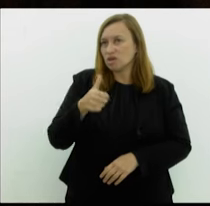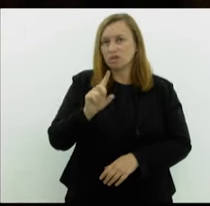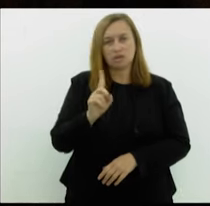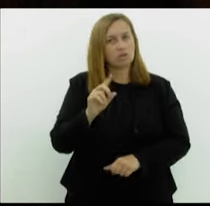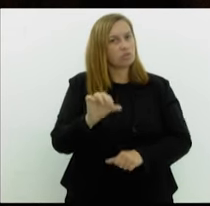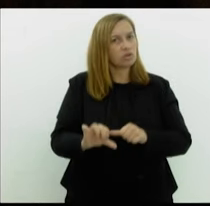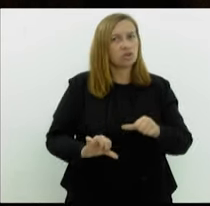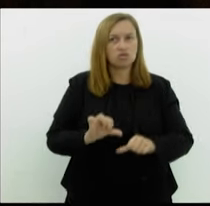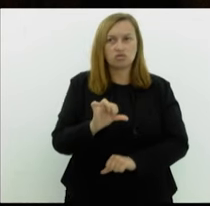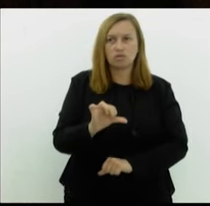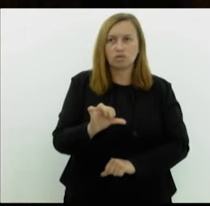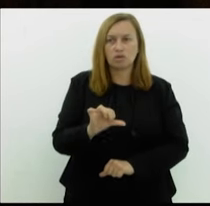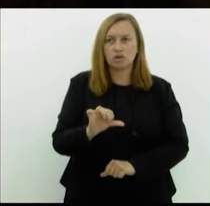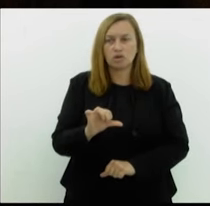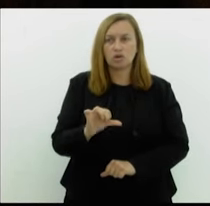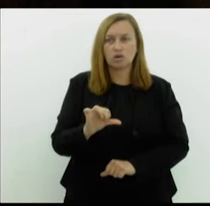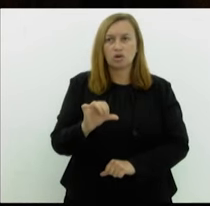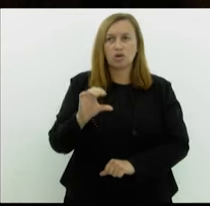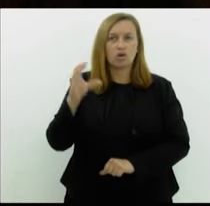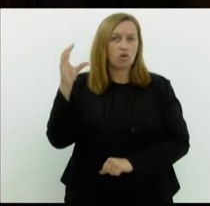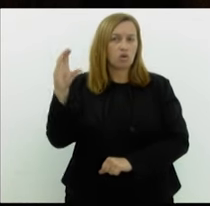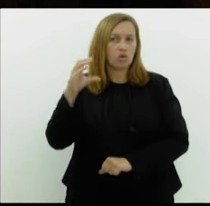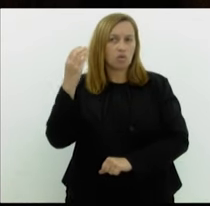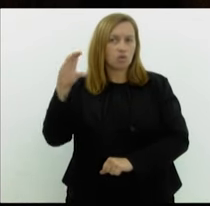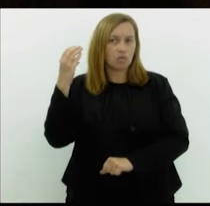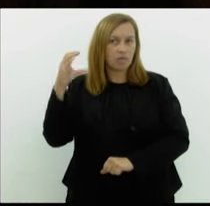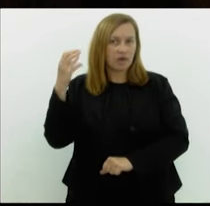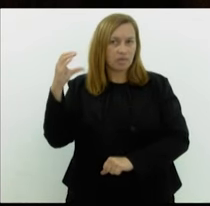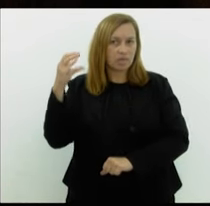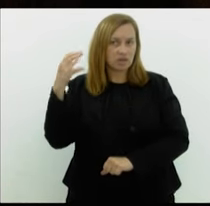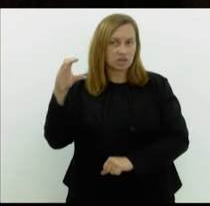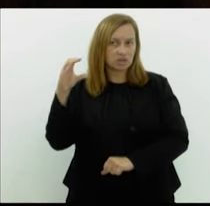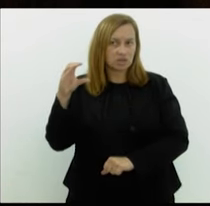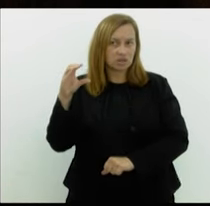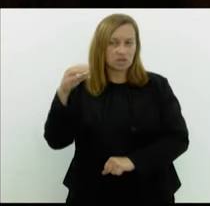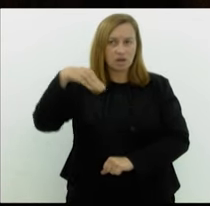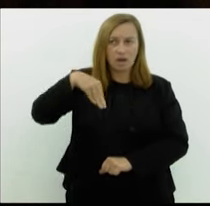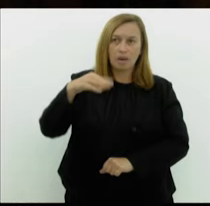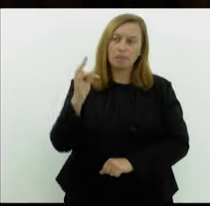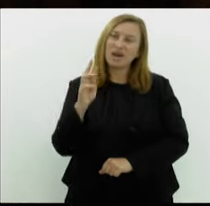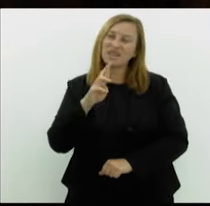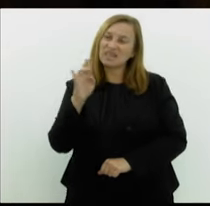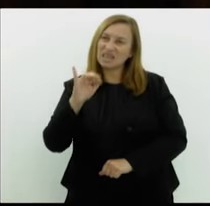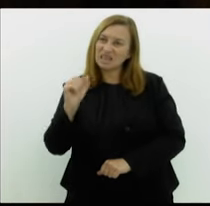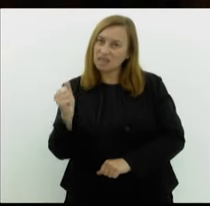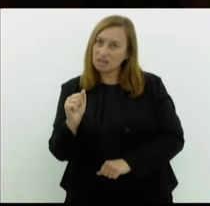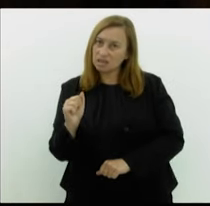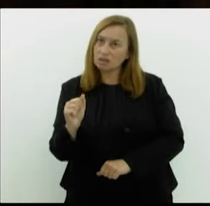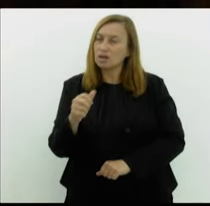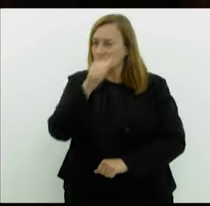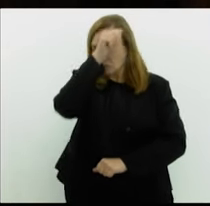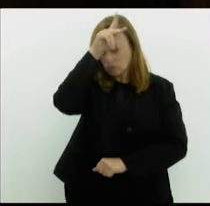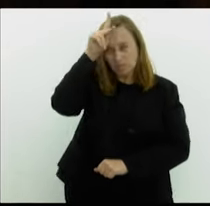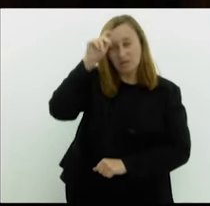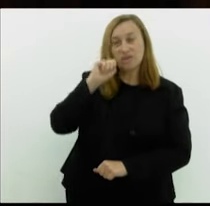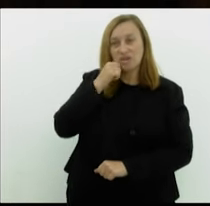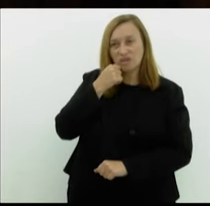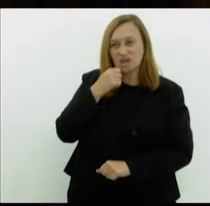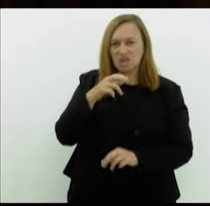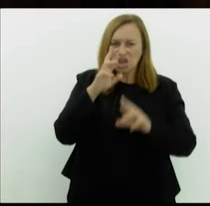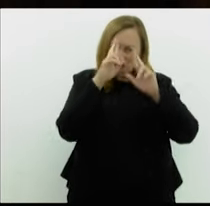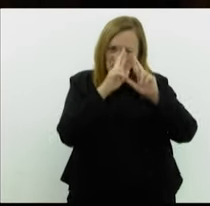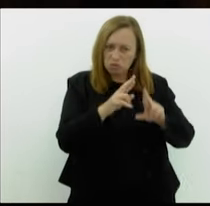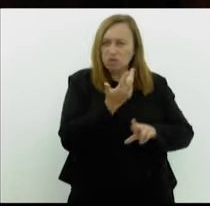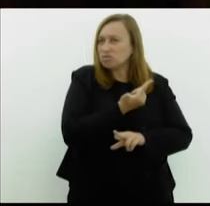transformar Copacabana numa latrina, que é o que o prefeito faz sem nenhum respeito ao morador, ao comerciante,